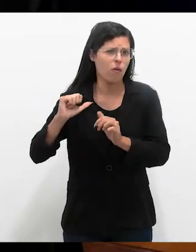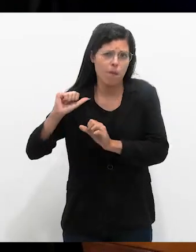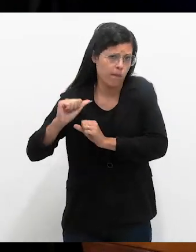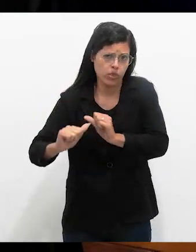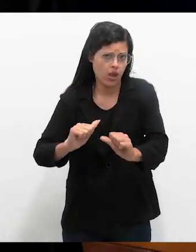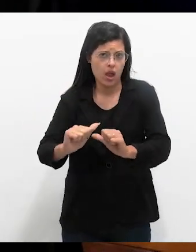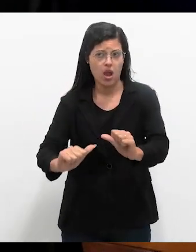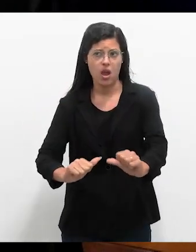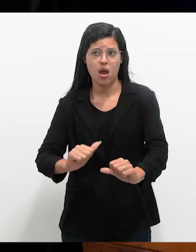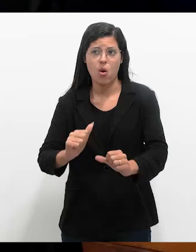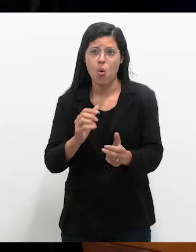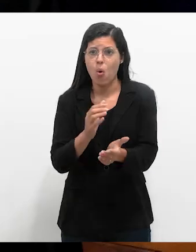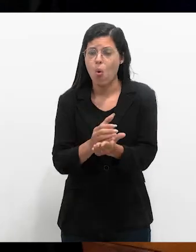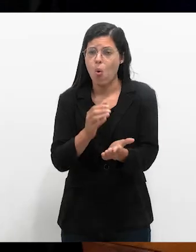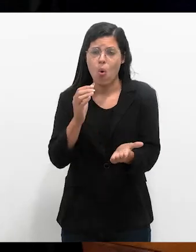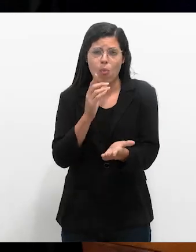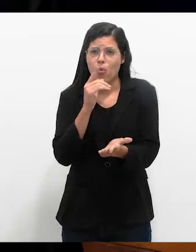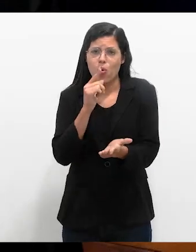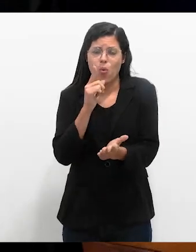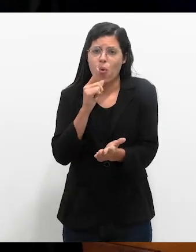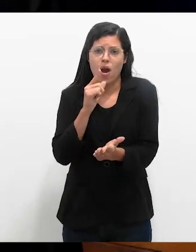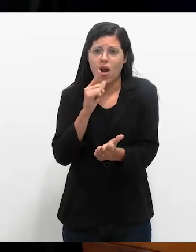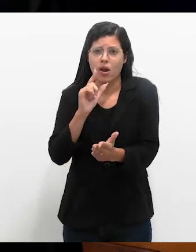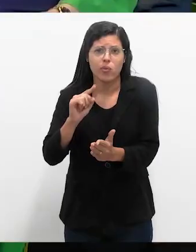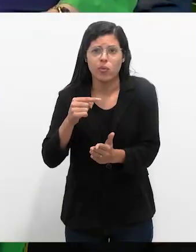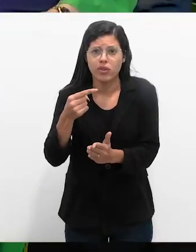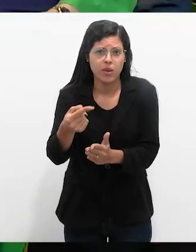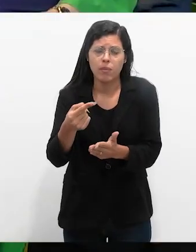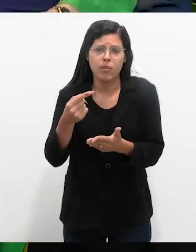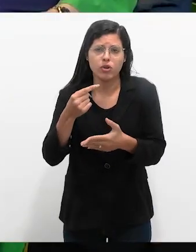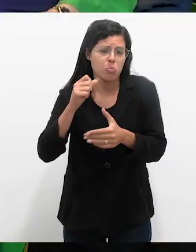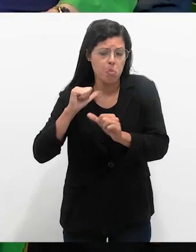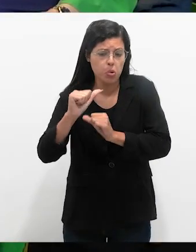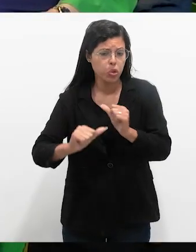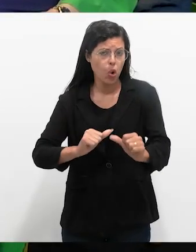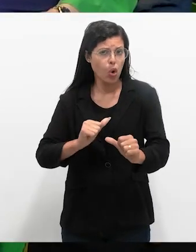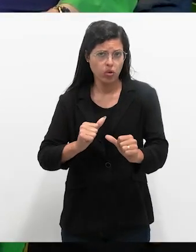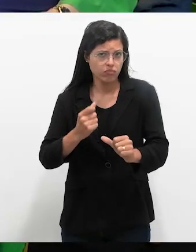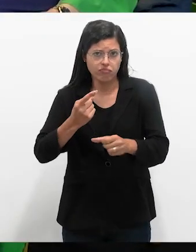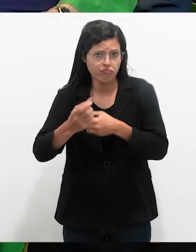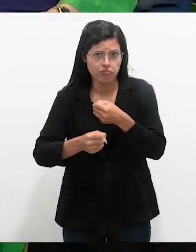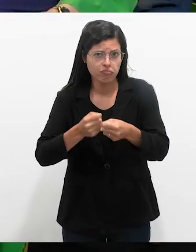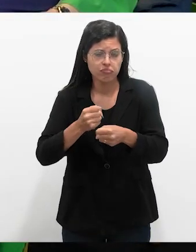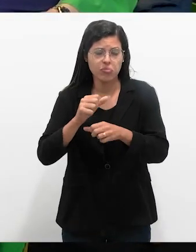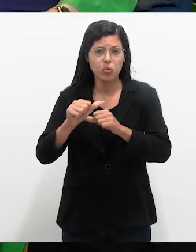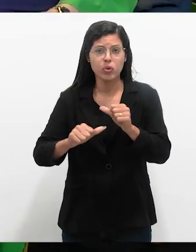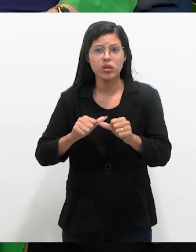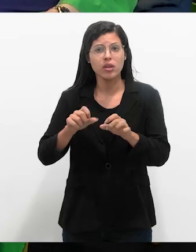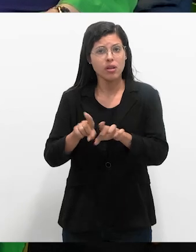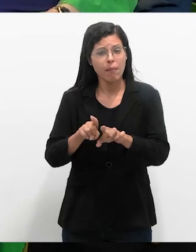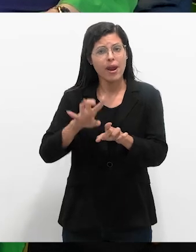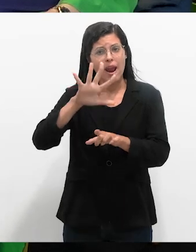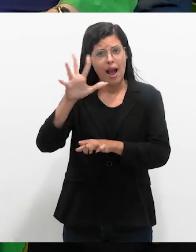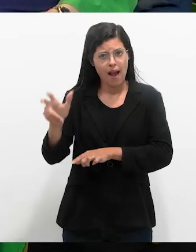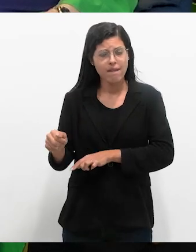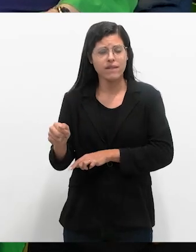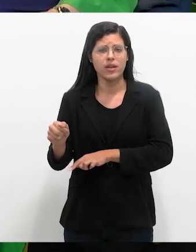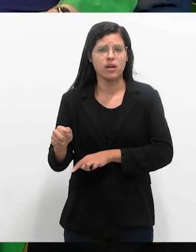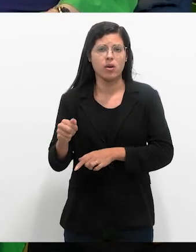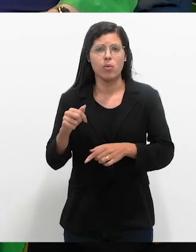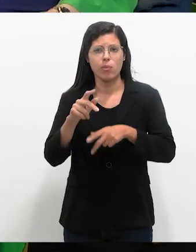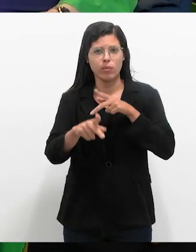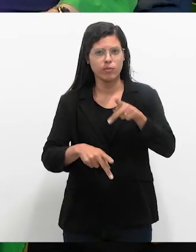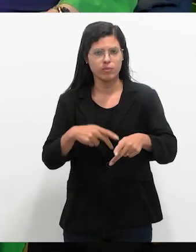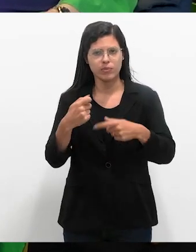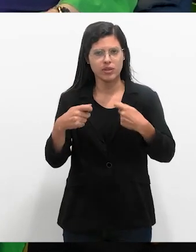outra. Um copo com água não será mais o mesmo daqui a um ano. Então, assim vai ser a África. Só que o nosso povo precisa entender